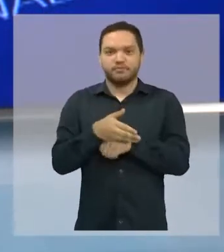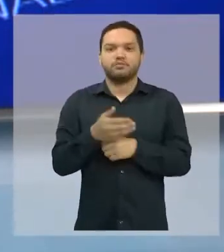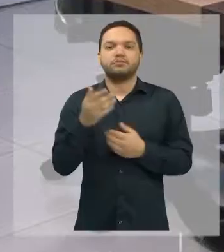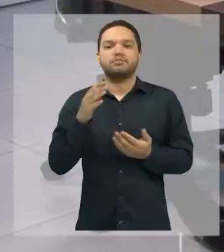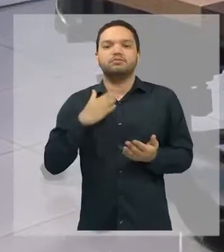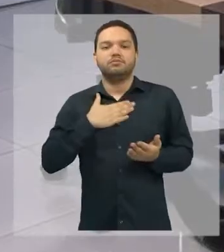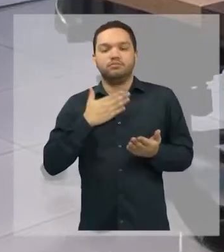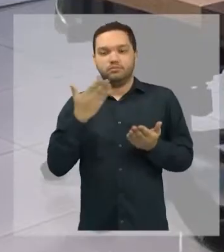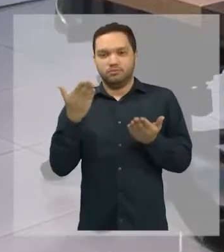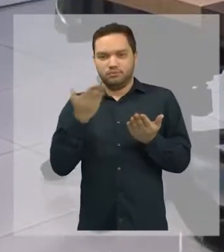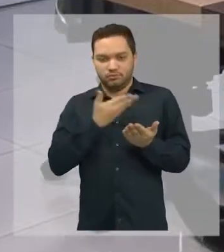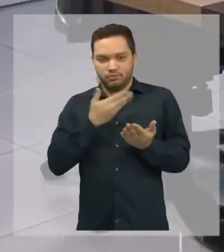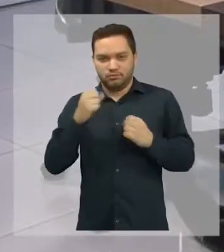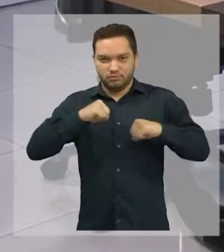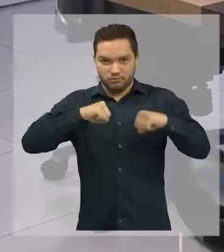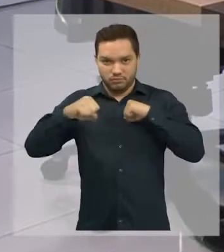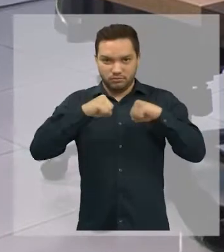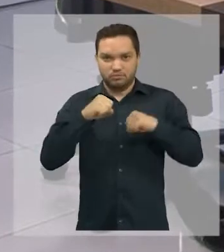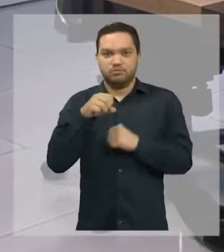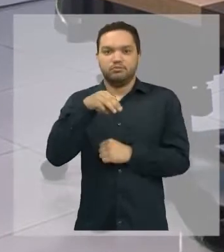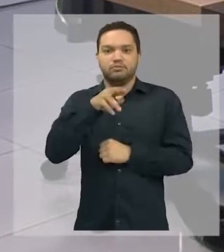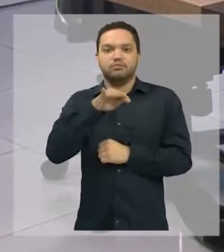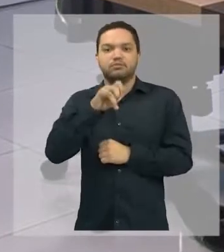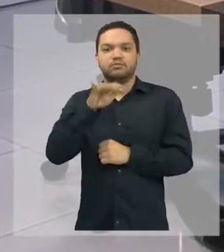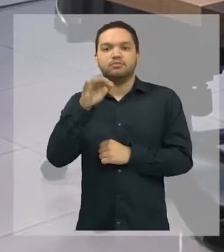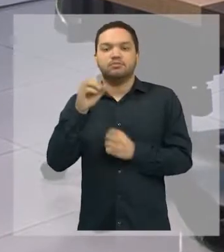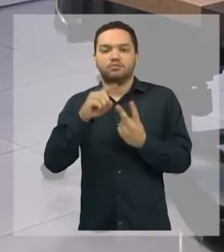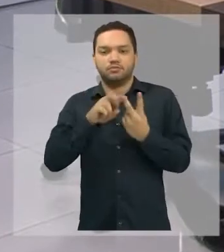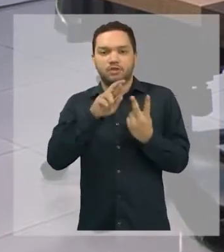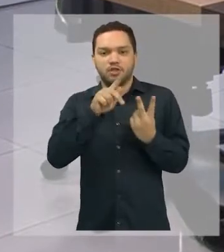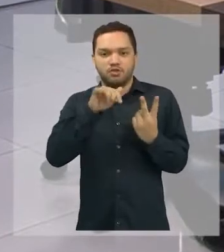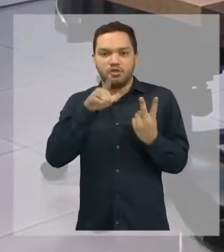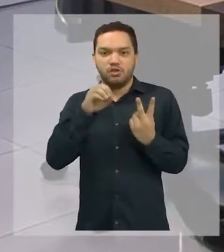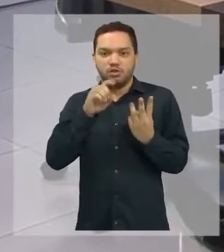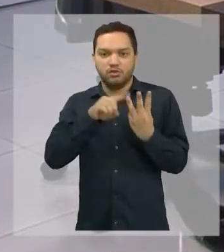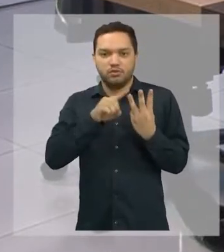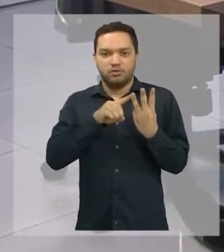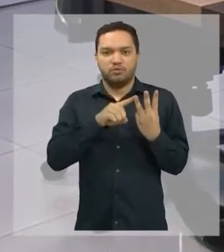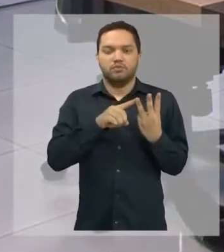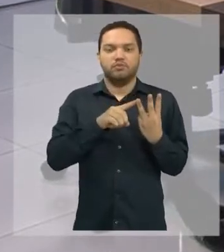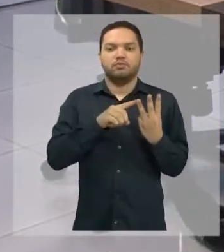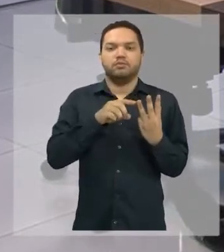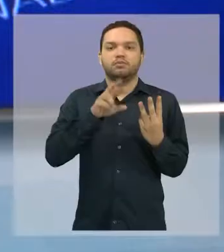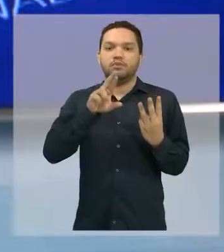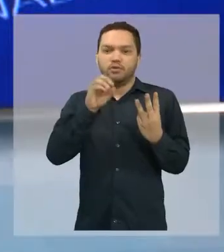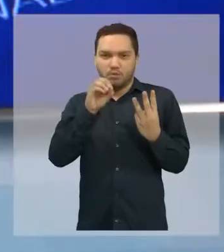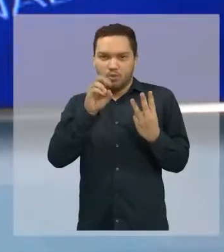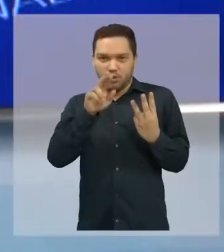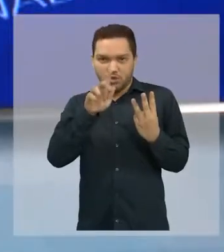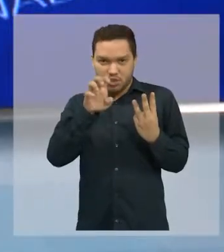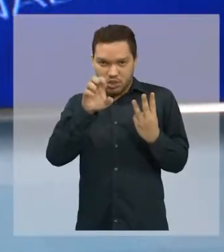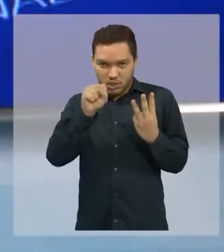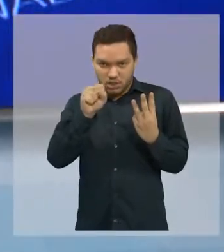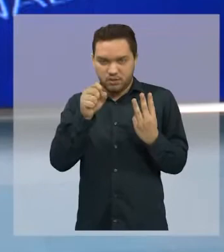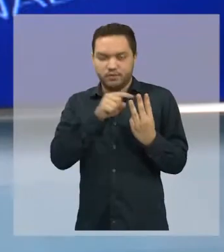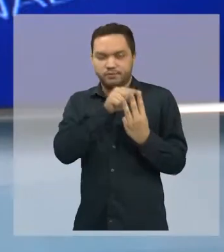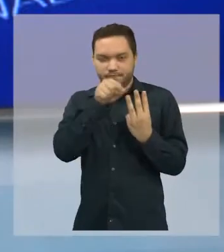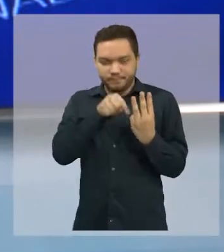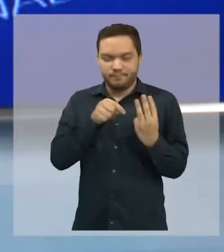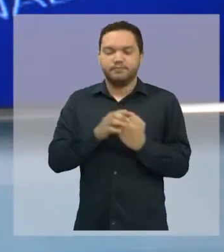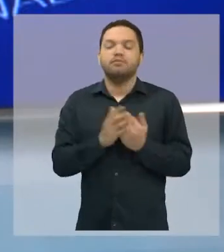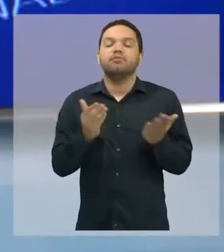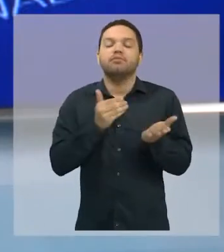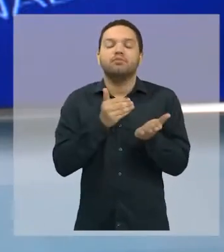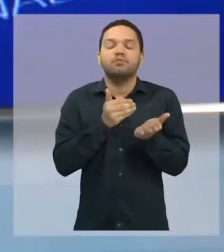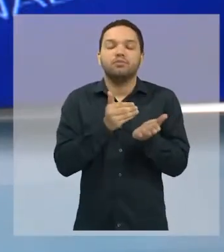participações dos nossos debatedores, os doutores Maia Filho, Reginaldo Vasconcelos e Rui Martinho Rodrigues. E